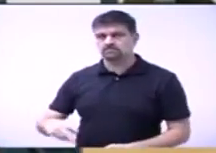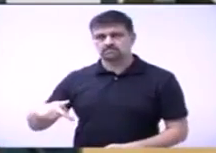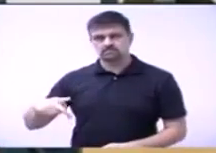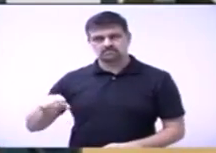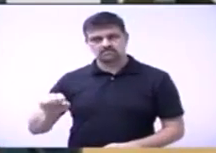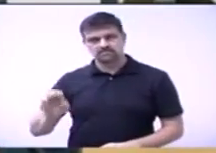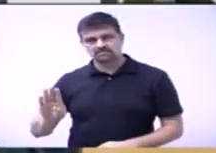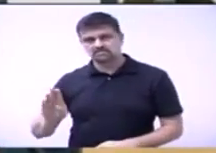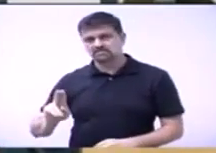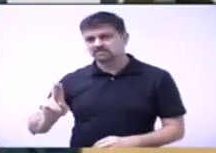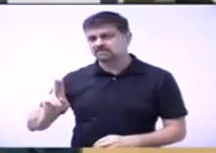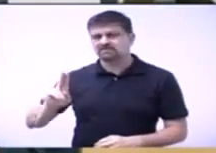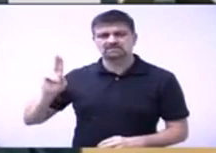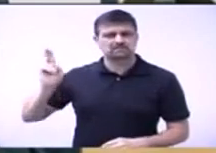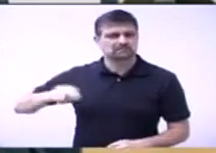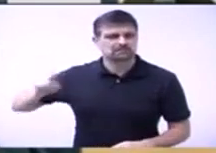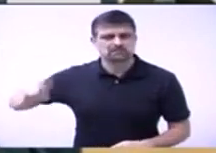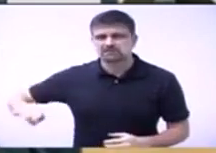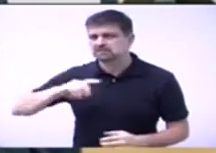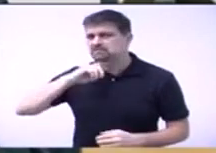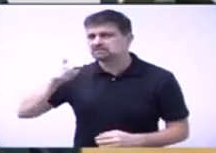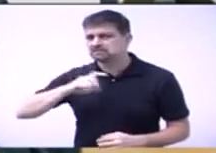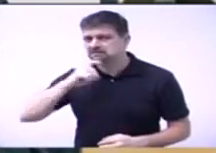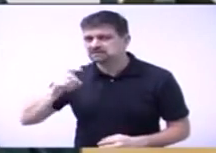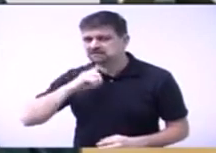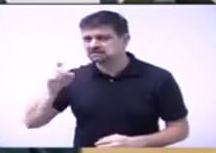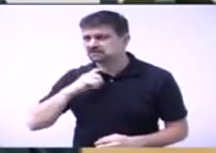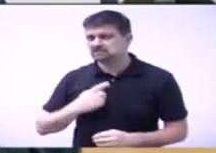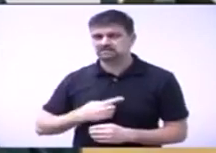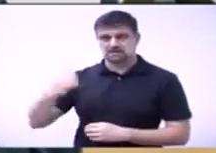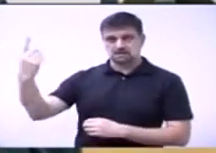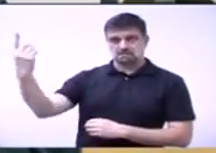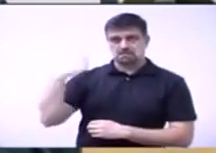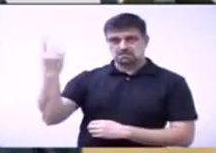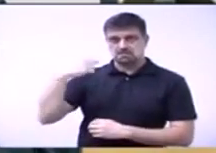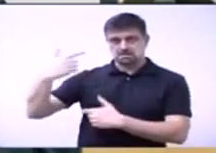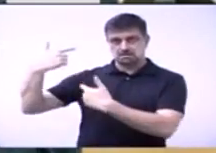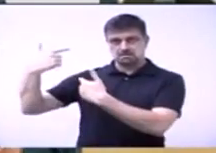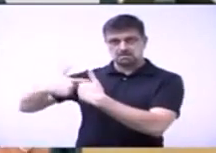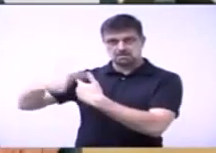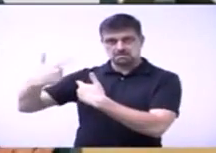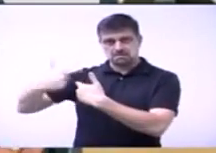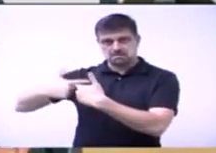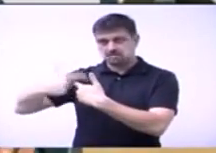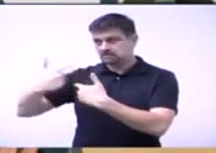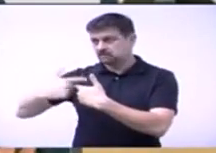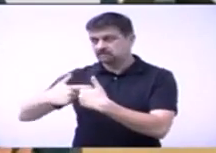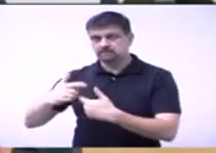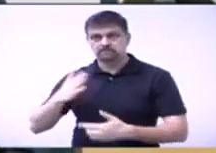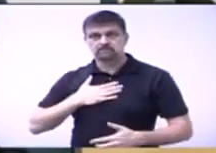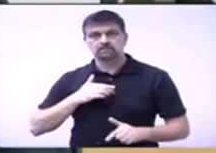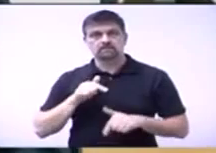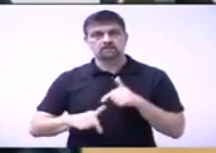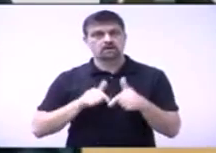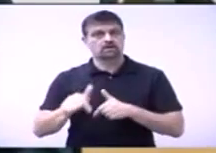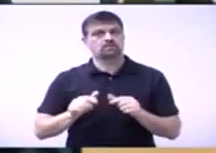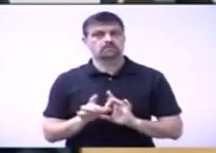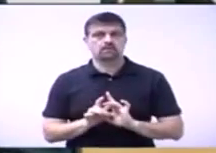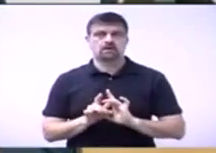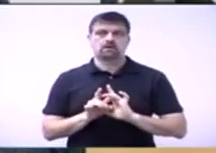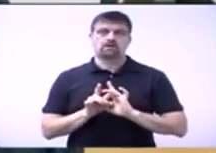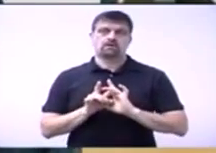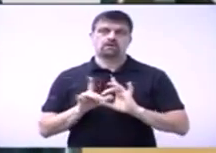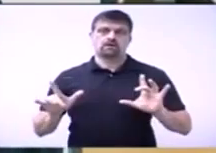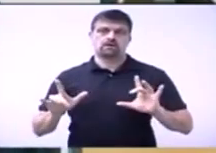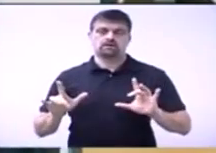ninguém, nenhum deputado, prefeito, nunca interferiu aqui no meu trabalho.